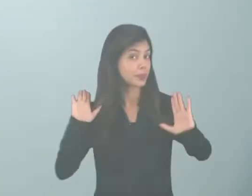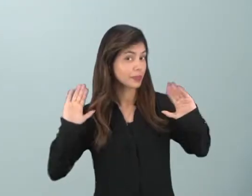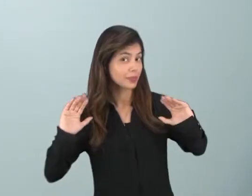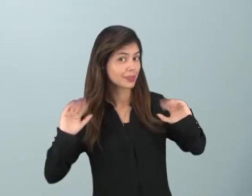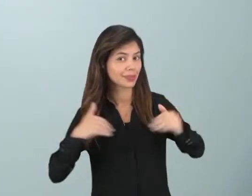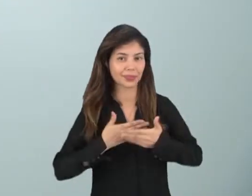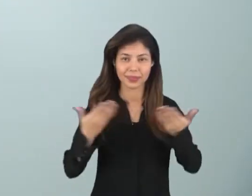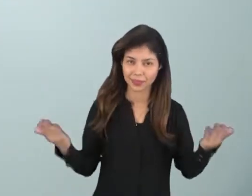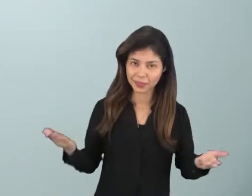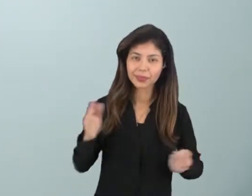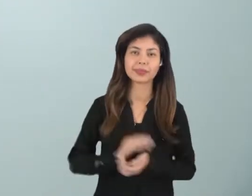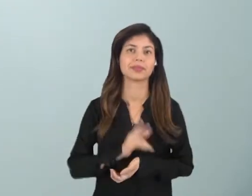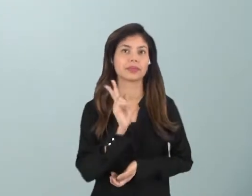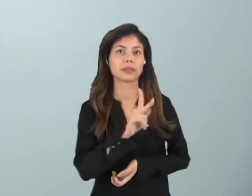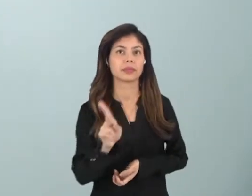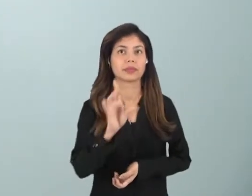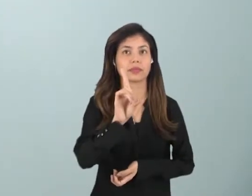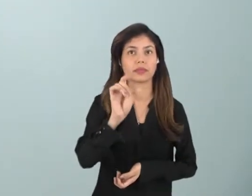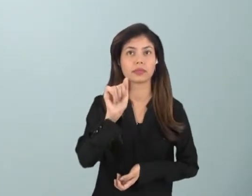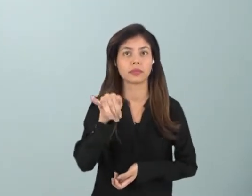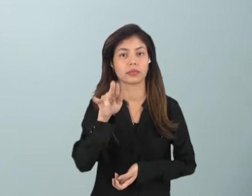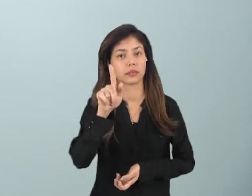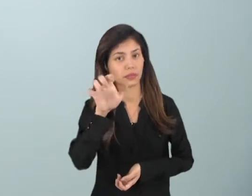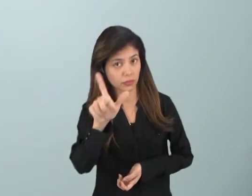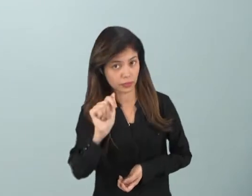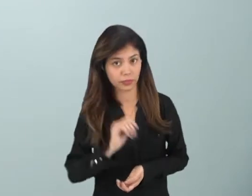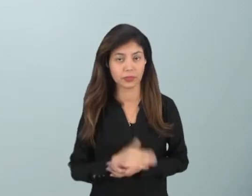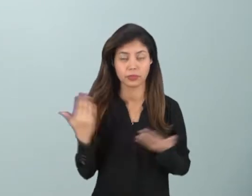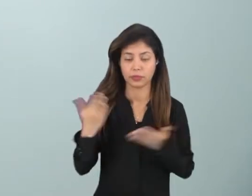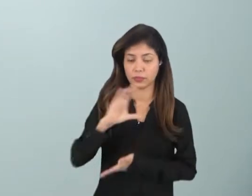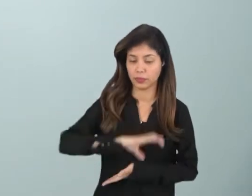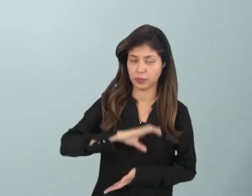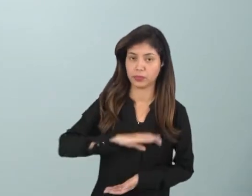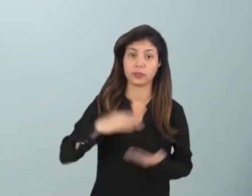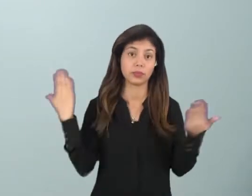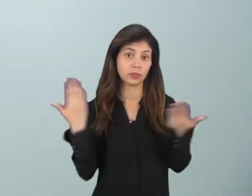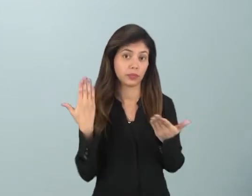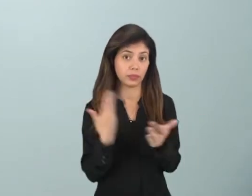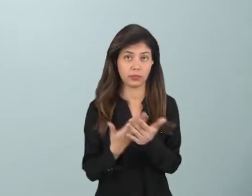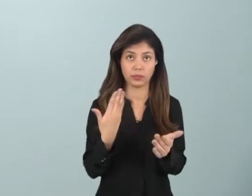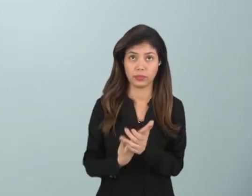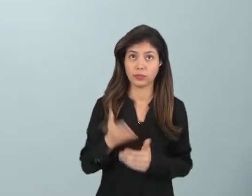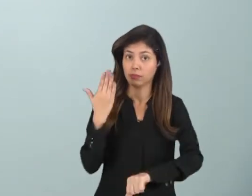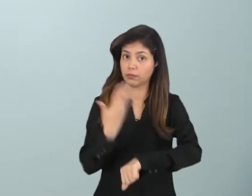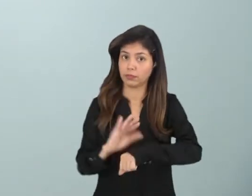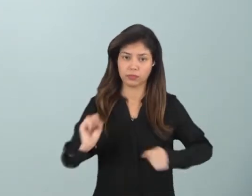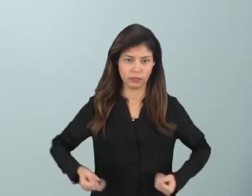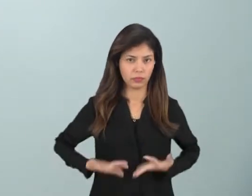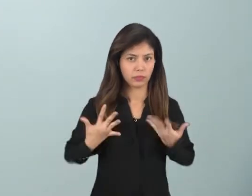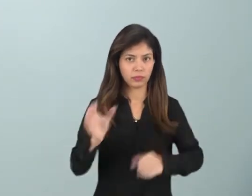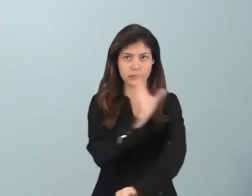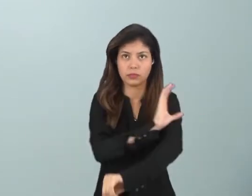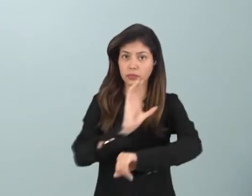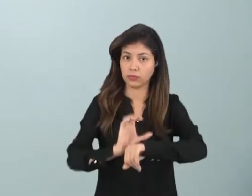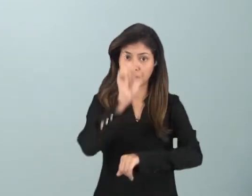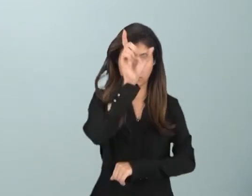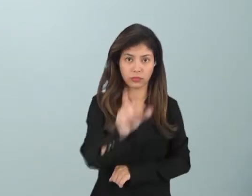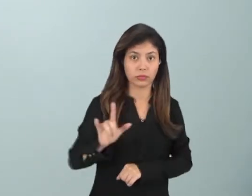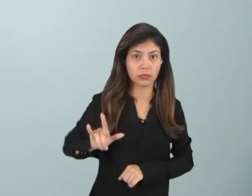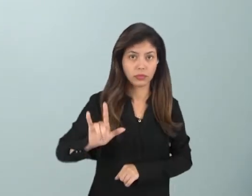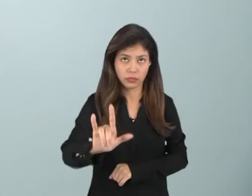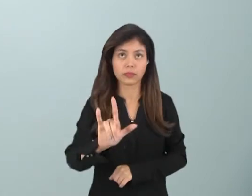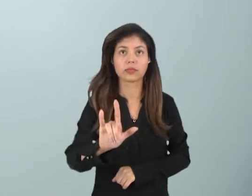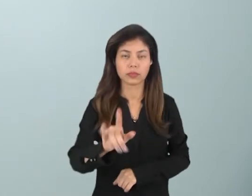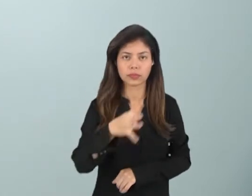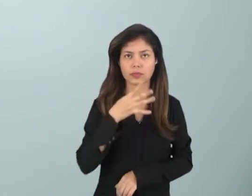E aí, moçada, sou o professor Daniel Lopes, de Língua Portuguesa. Hoje a nossa aula vai falar sobre a prática de manifestação da cultura de fãs,